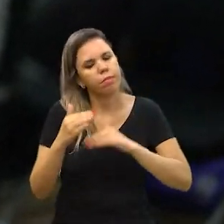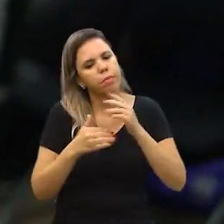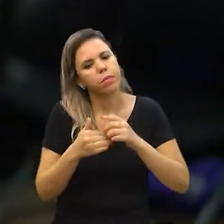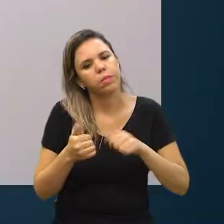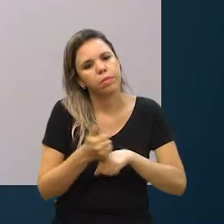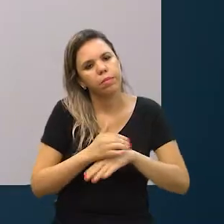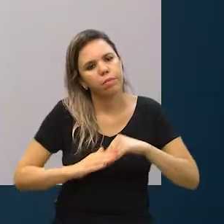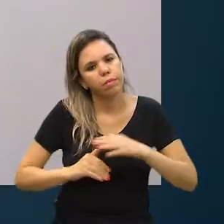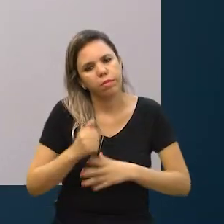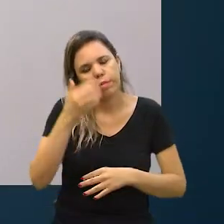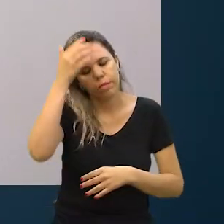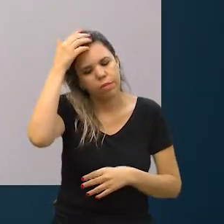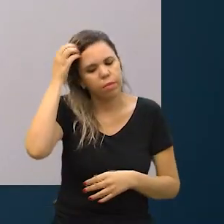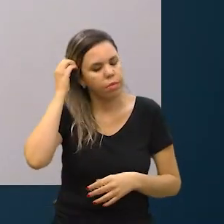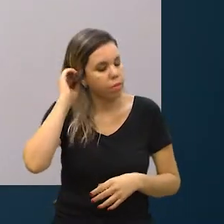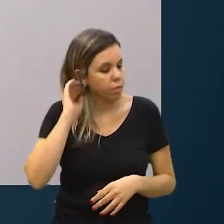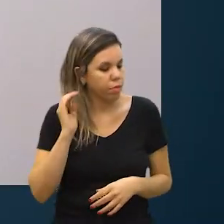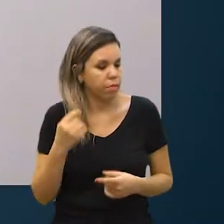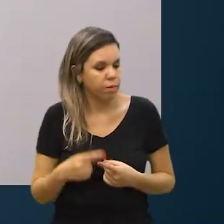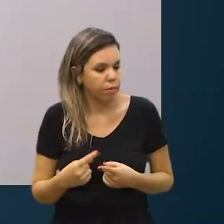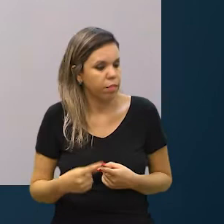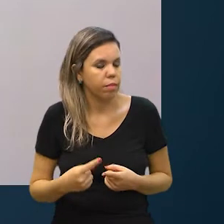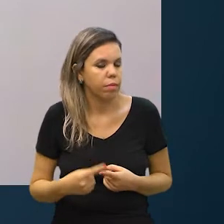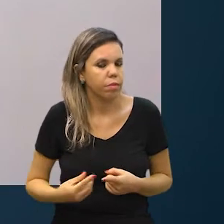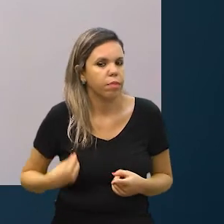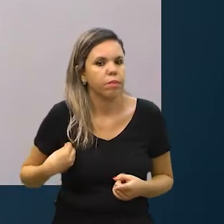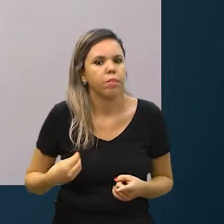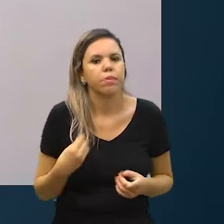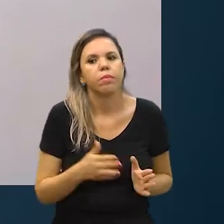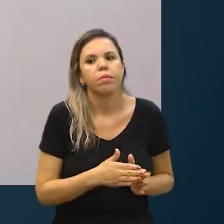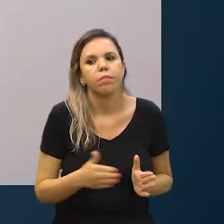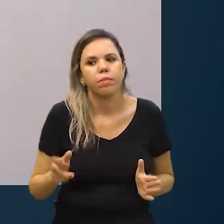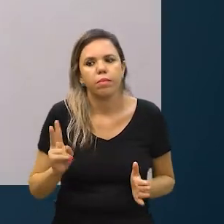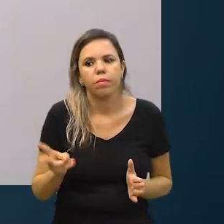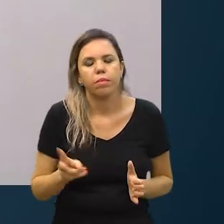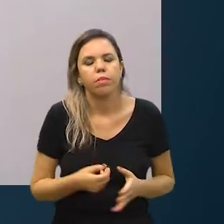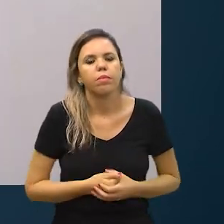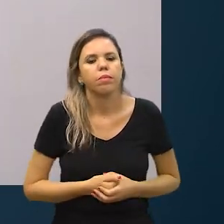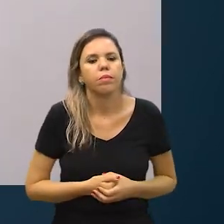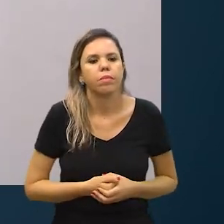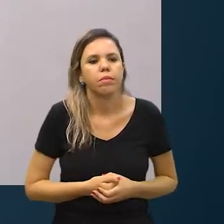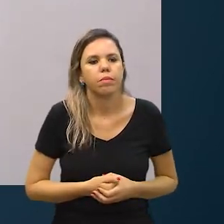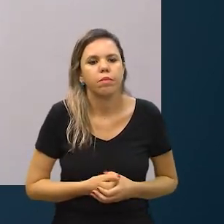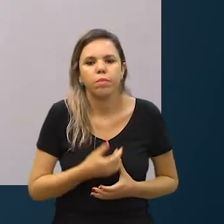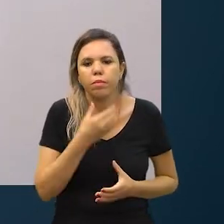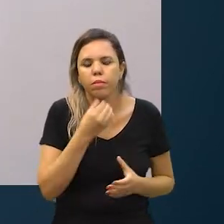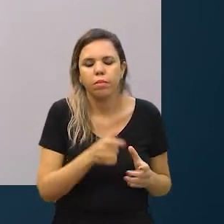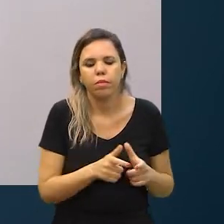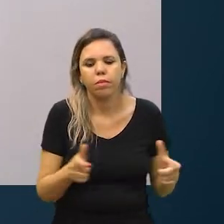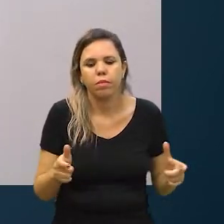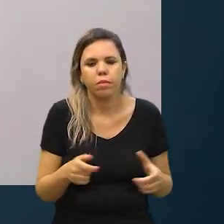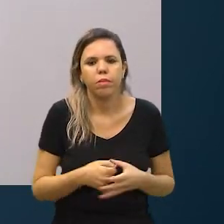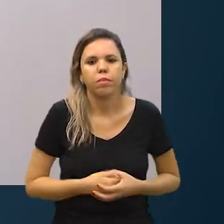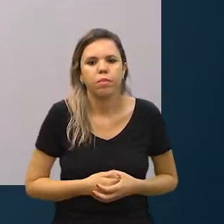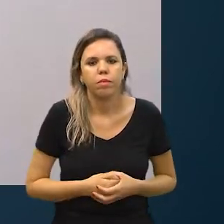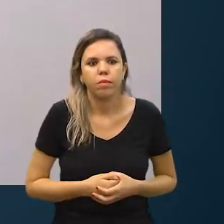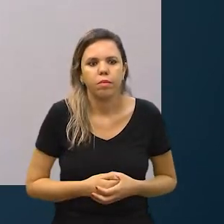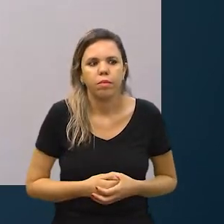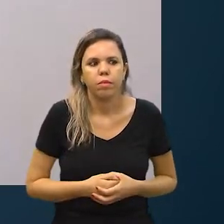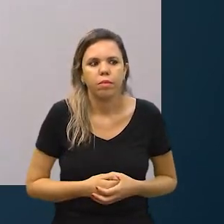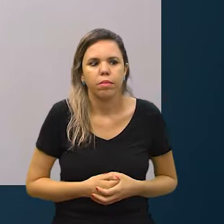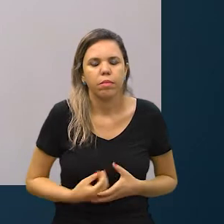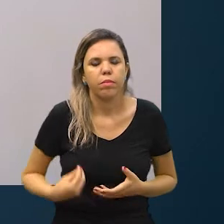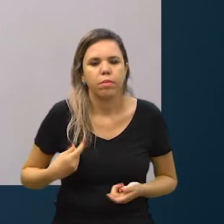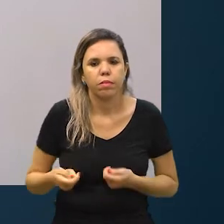desenvolvimento profissional, né? Porque a gente vive num ambiente que sempre foi muito masculino, né, machista, e que a gente